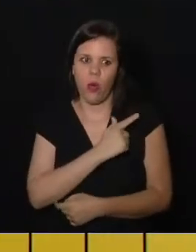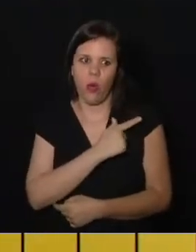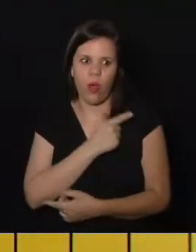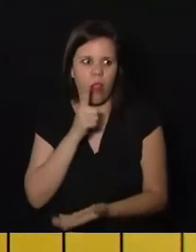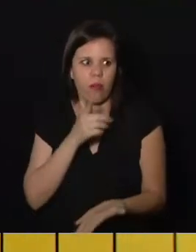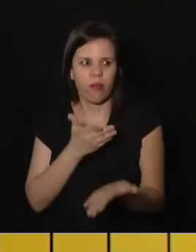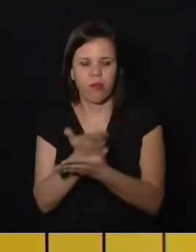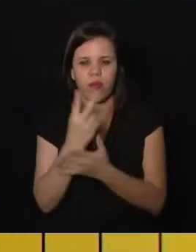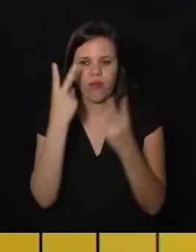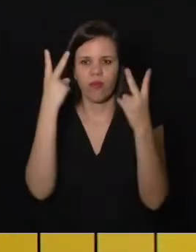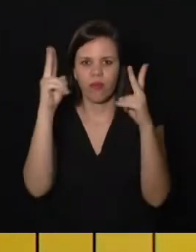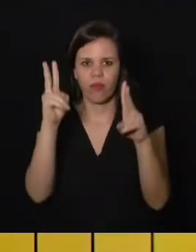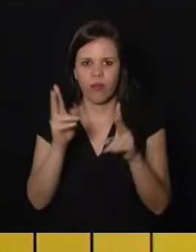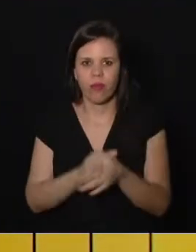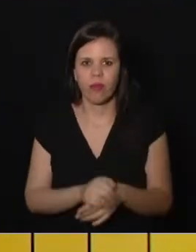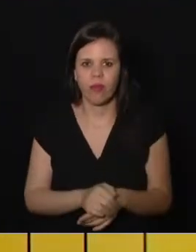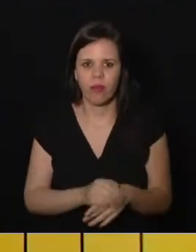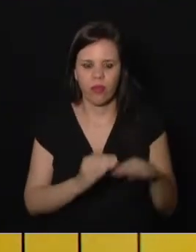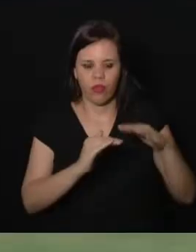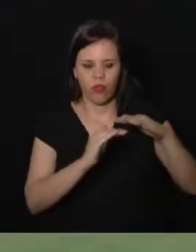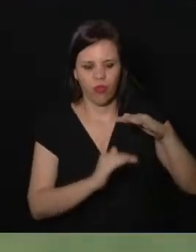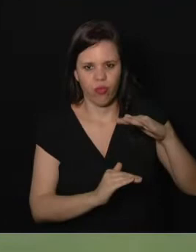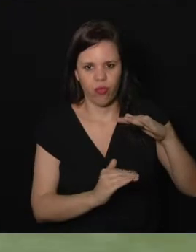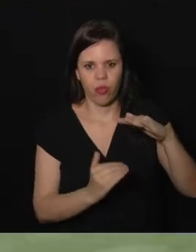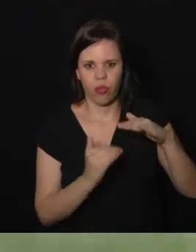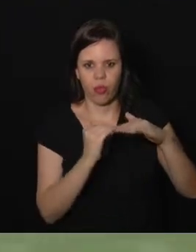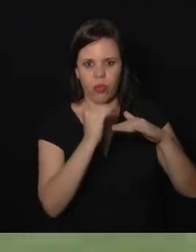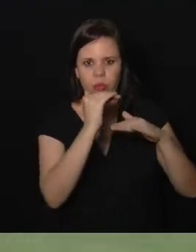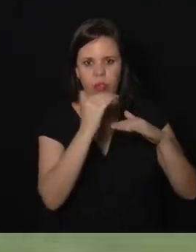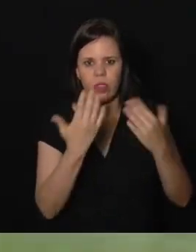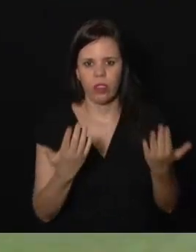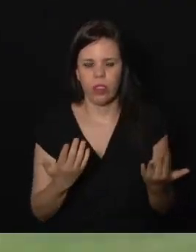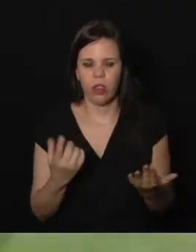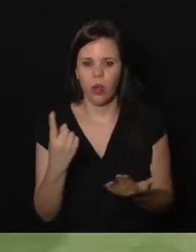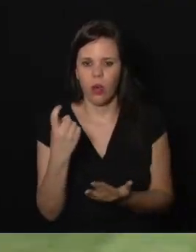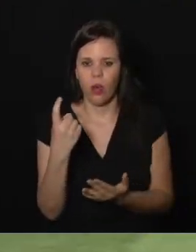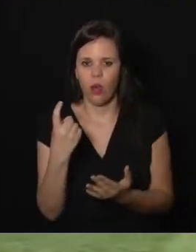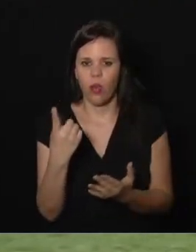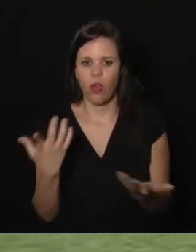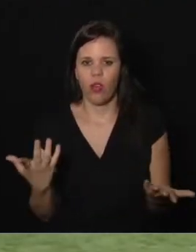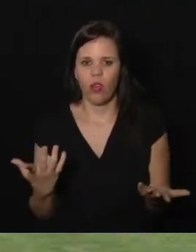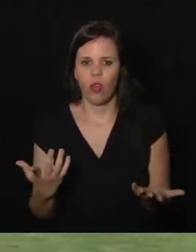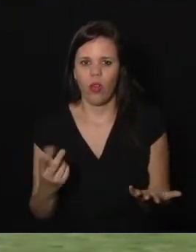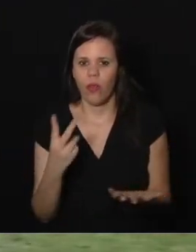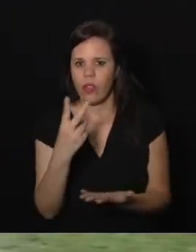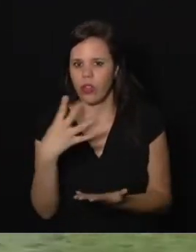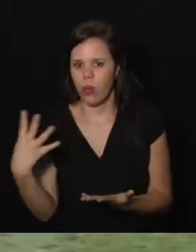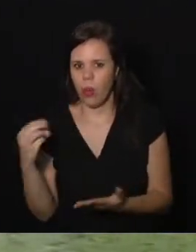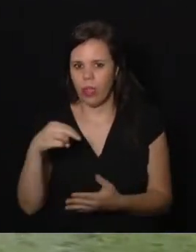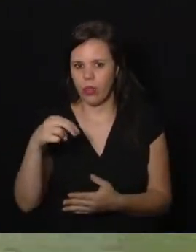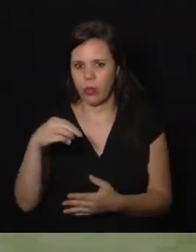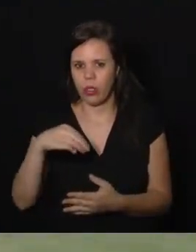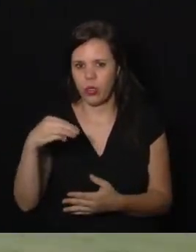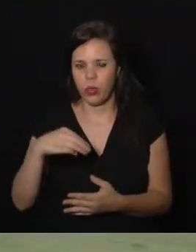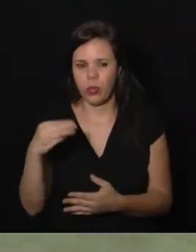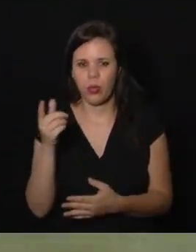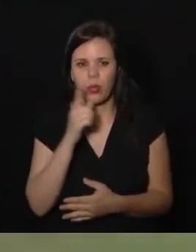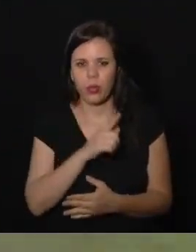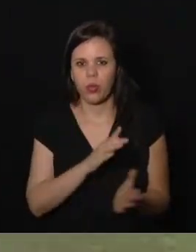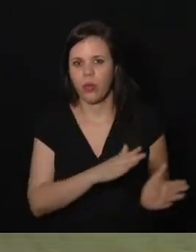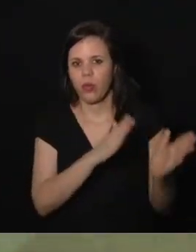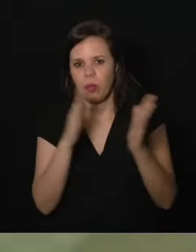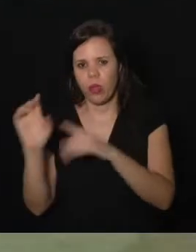pelo Vitória e deixou a lanterna da Série B. O único gol do jogo saiu aos 24 minutos. Pelo lado